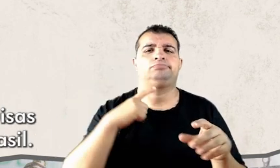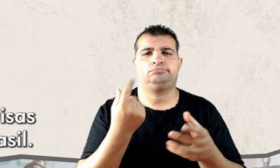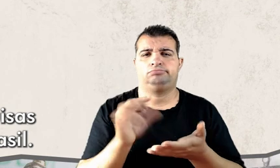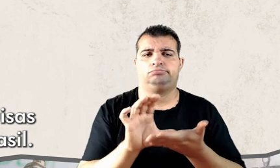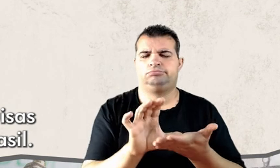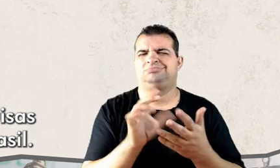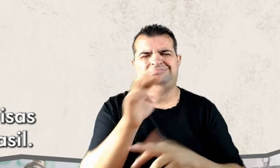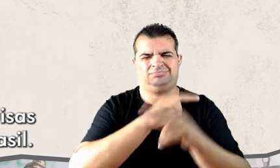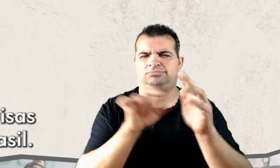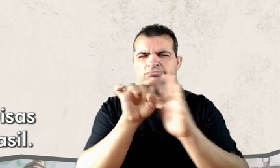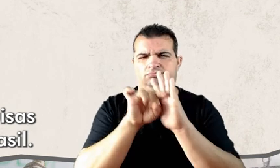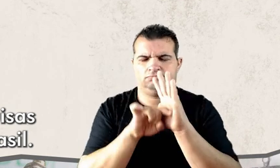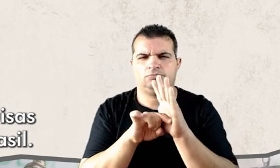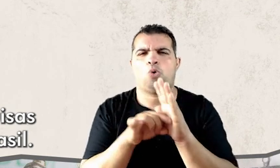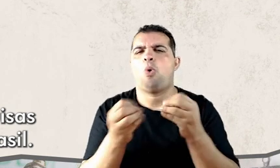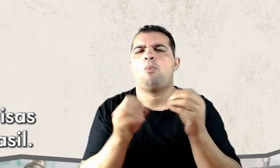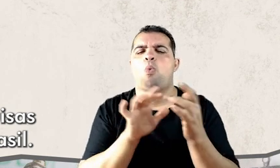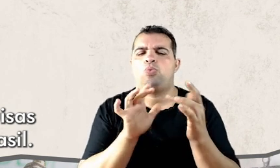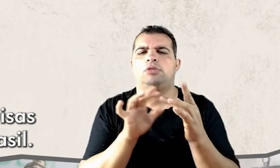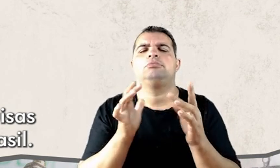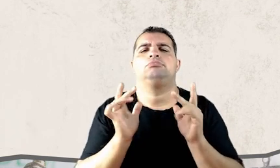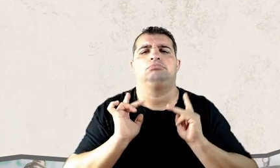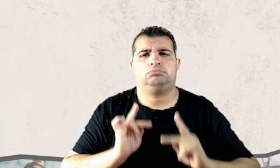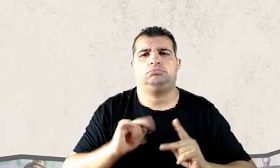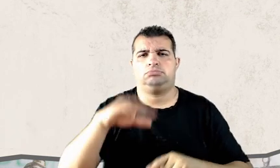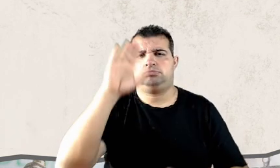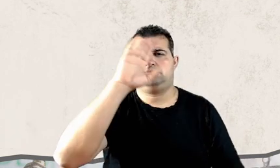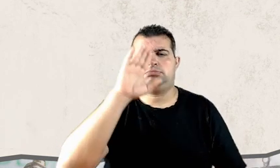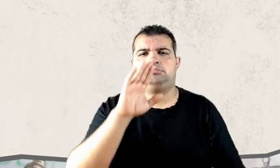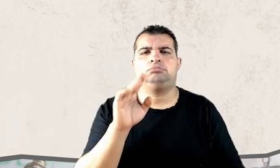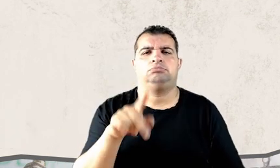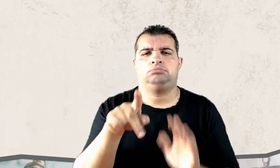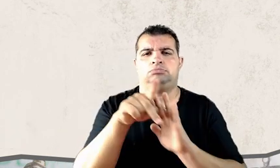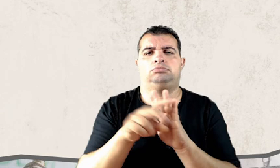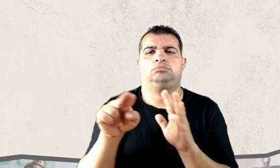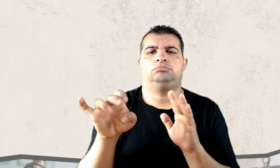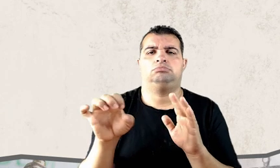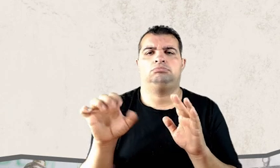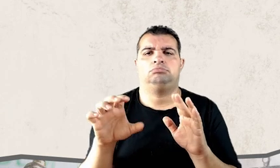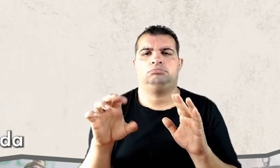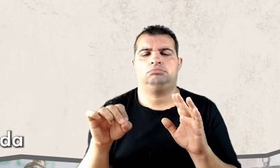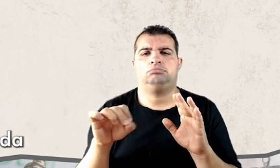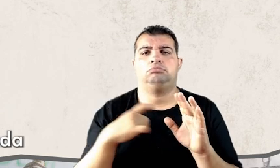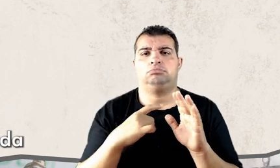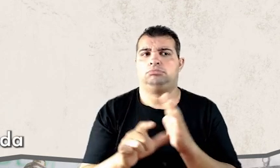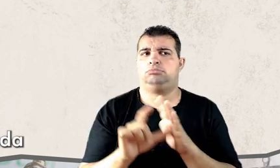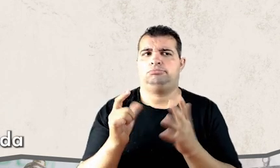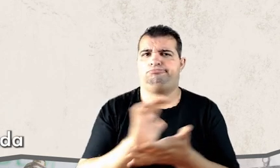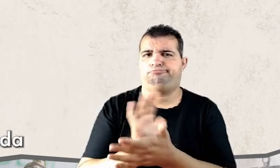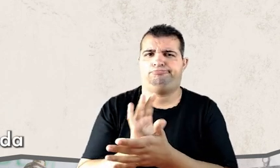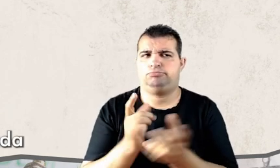uma série de pesquisas sobre as relações raciais no Brasil. A base do projeto Unesco estava associada à